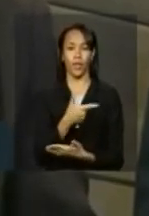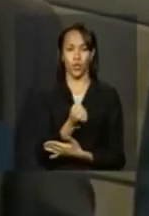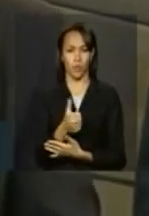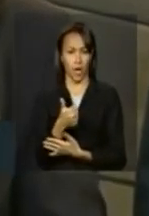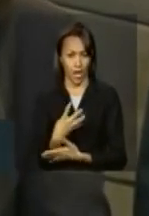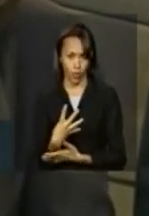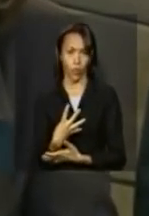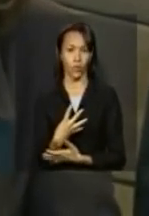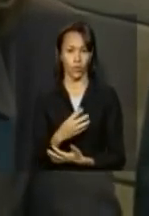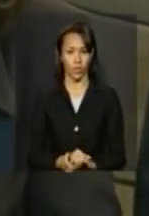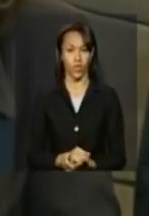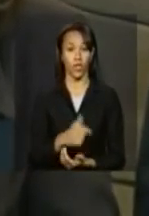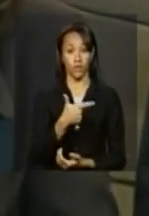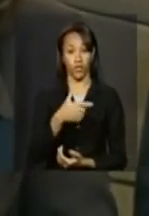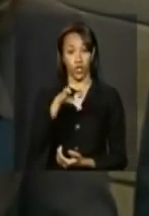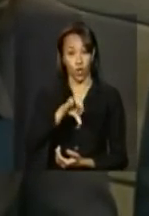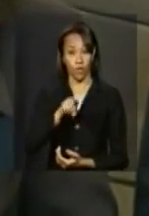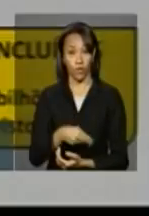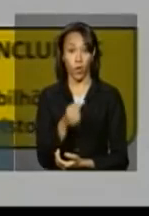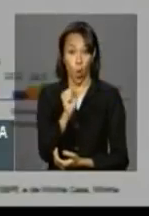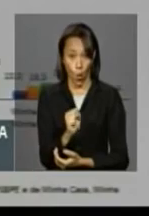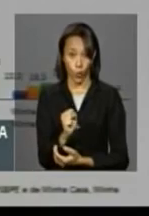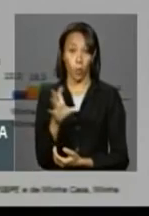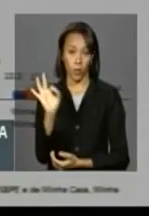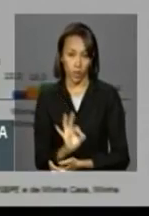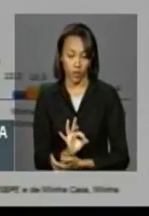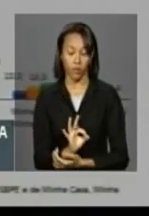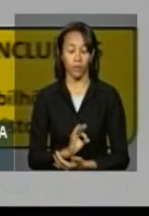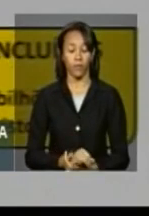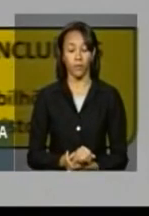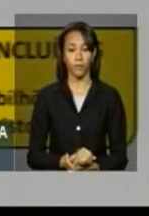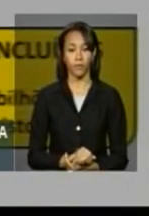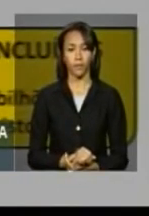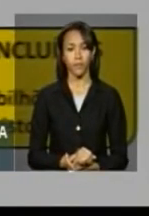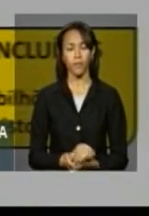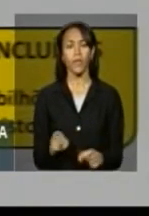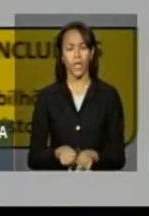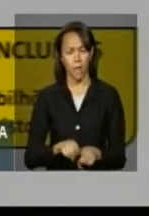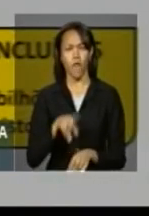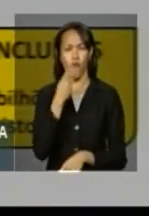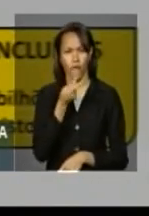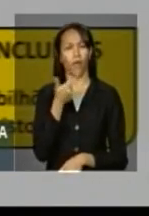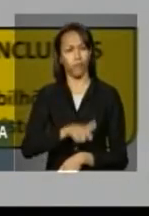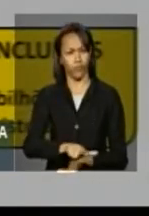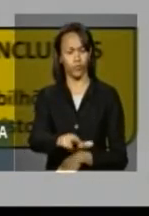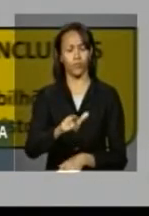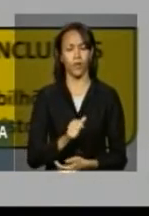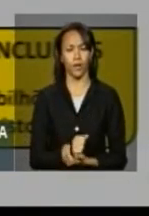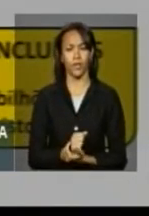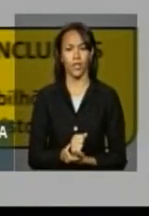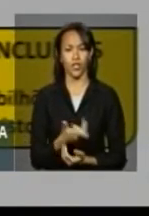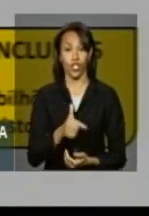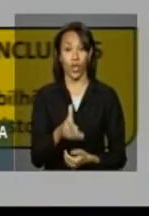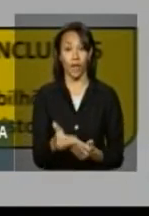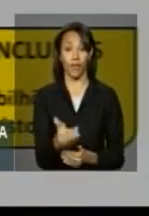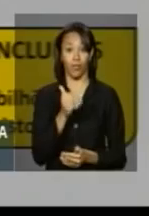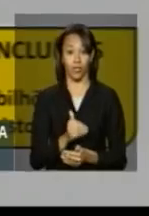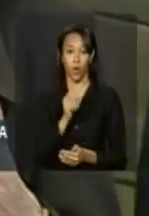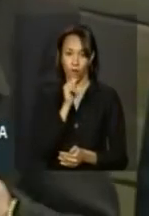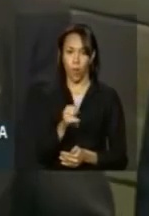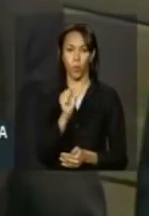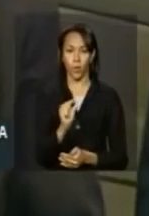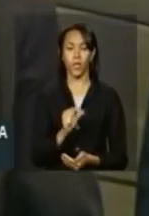2014, 29,8%. E eu vou dizer adiante, mas já quero antecipar que